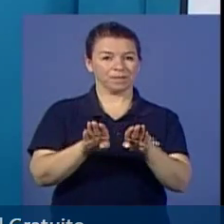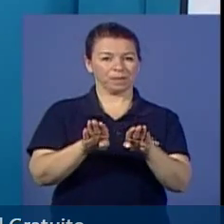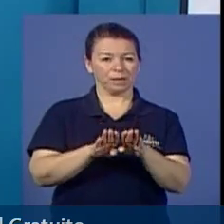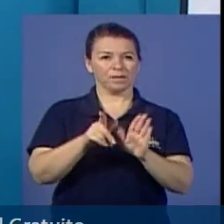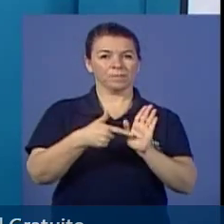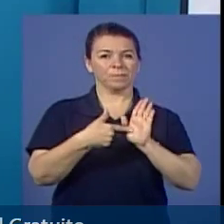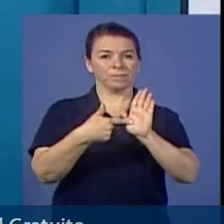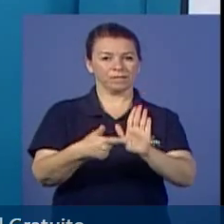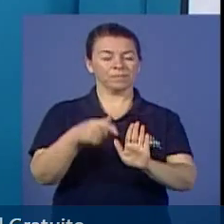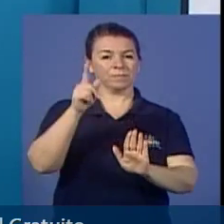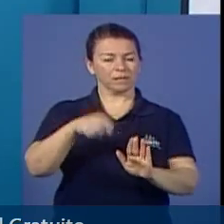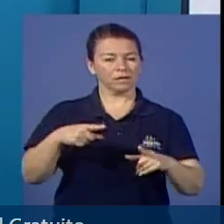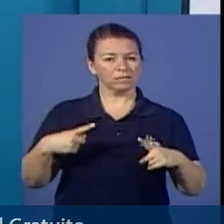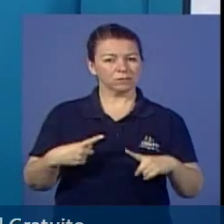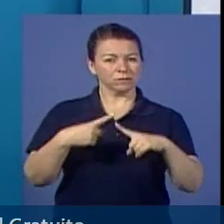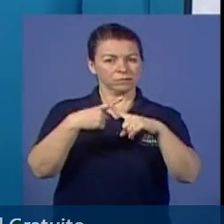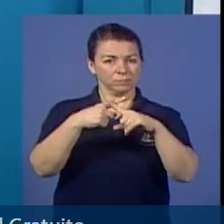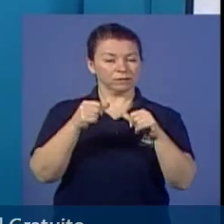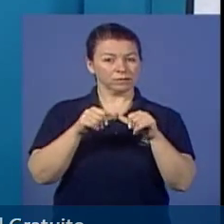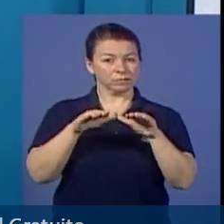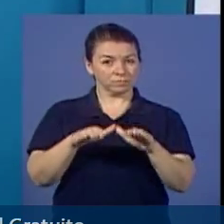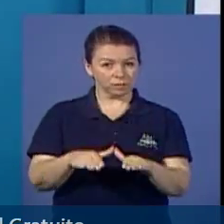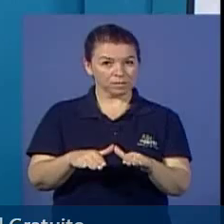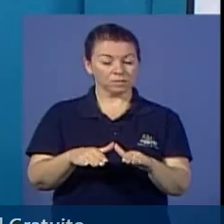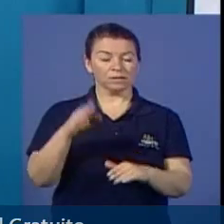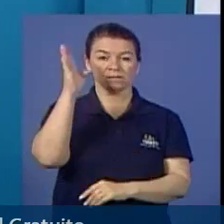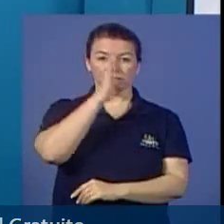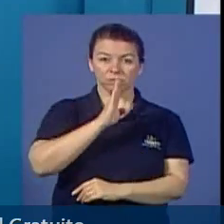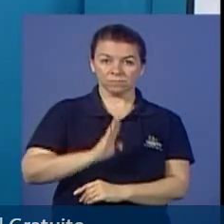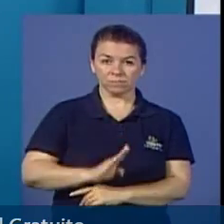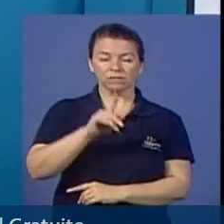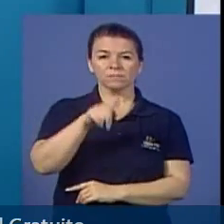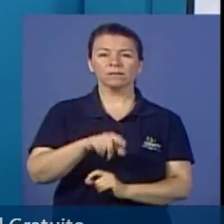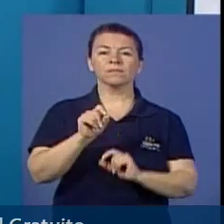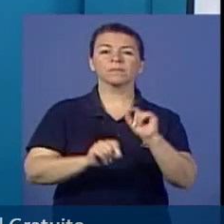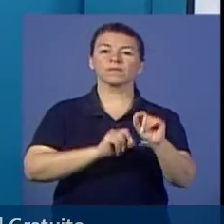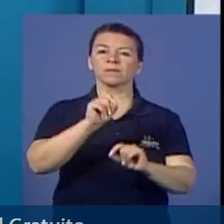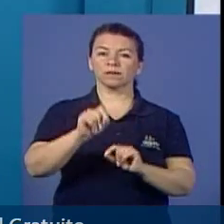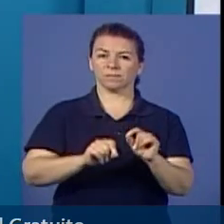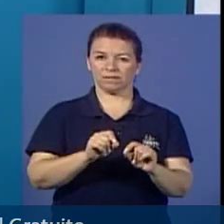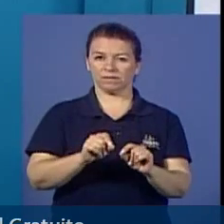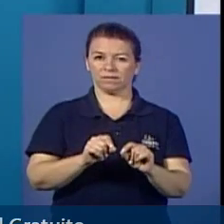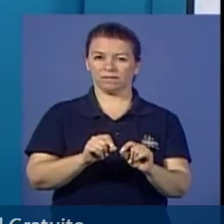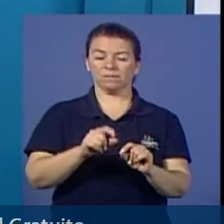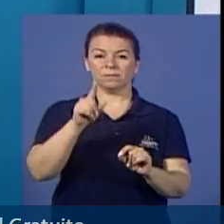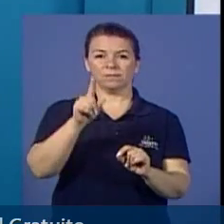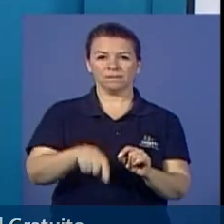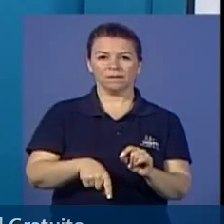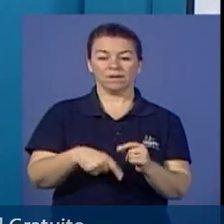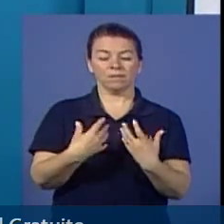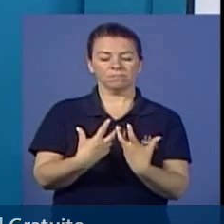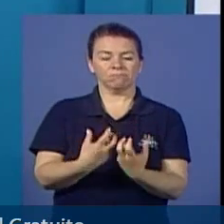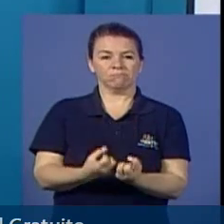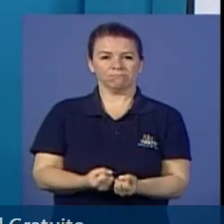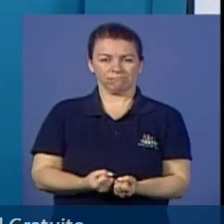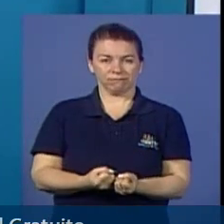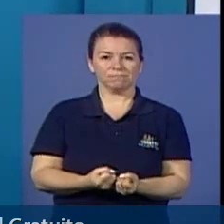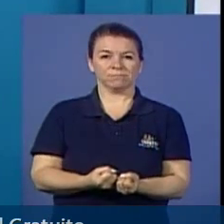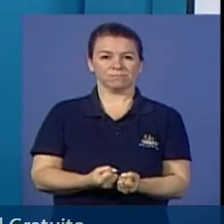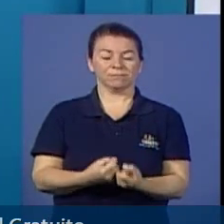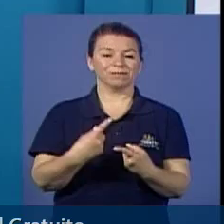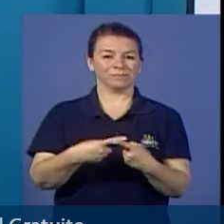Essa oposição que vai ficar presente no Brasil é o que nós chamamos de oposição consentida. Isto é,